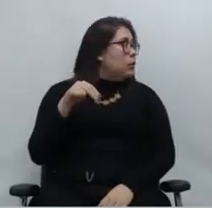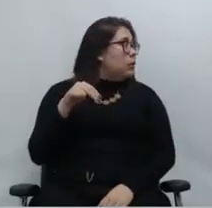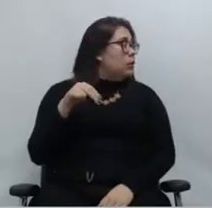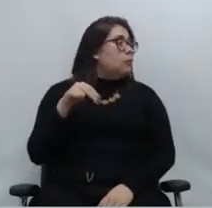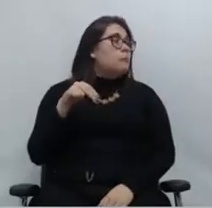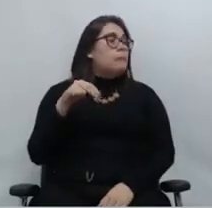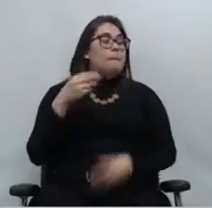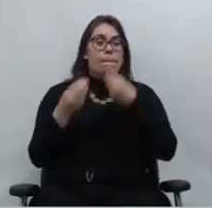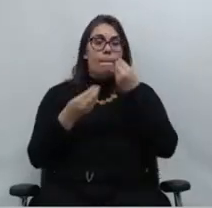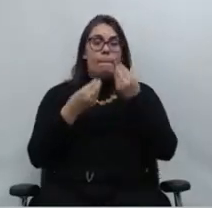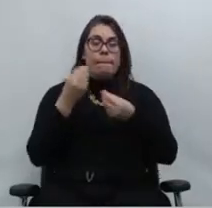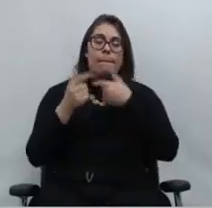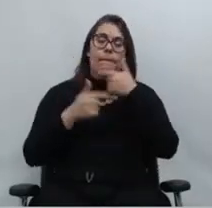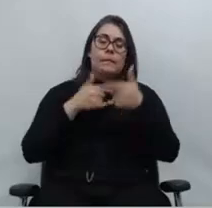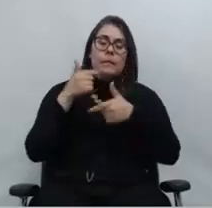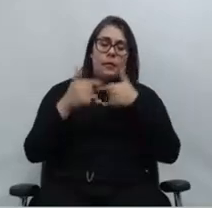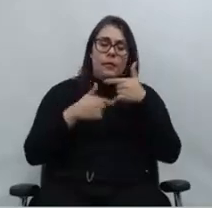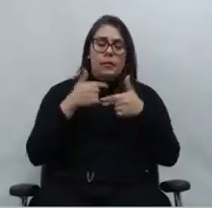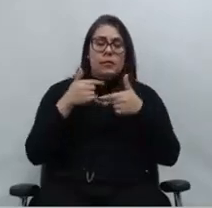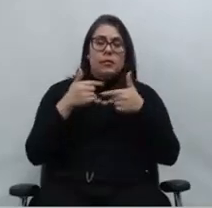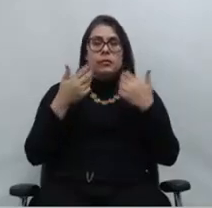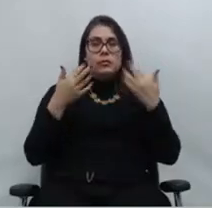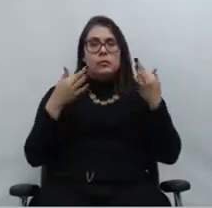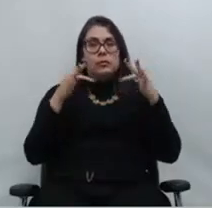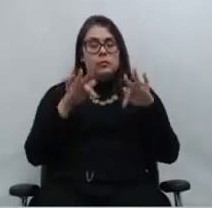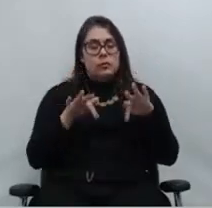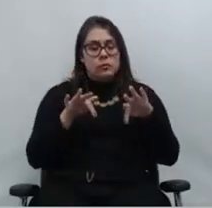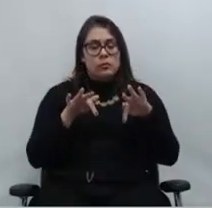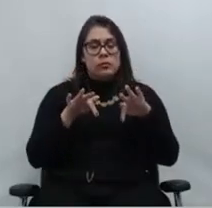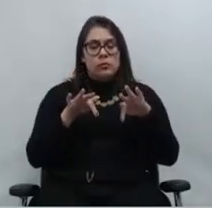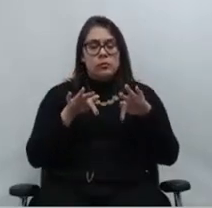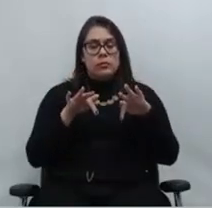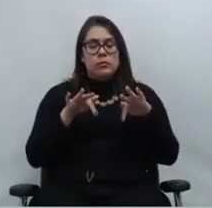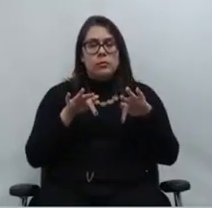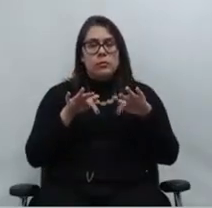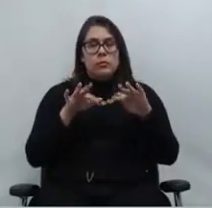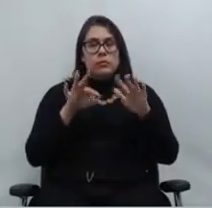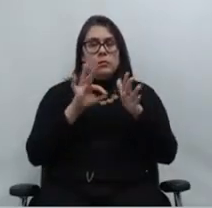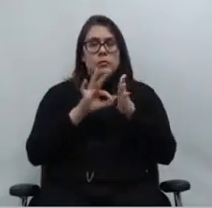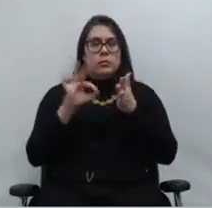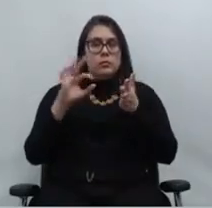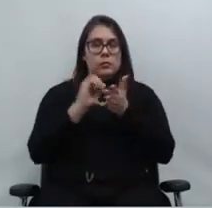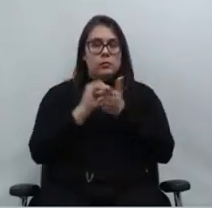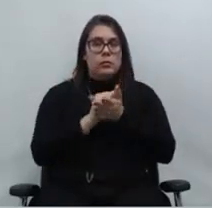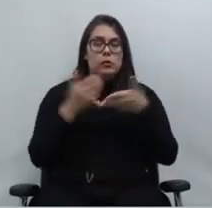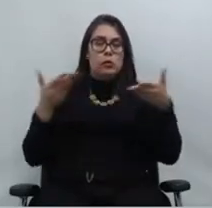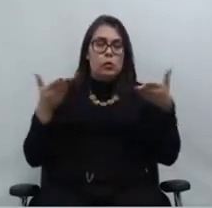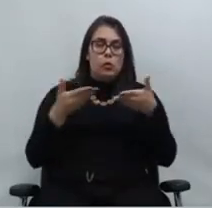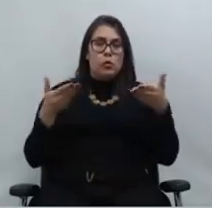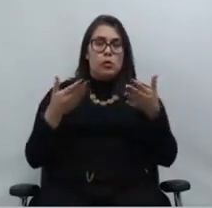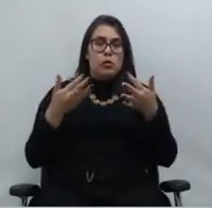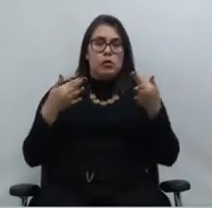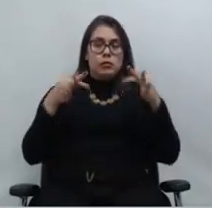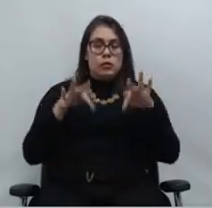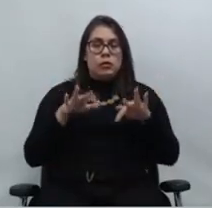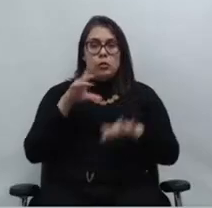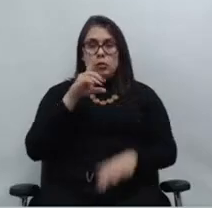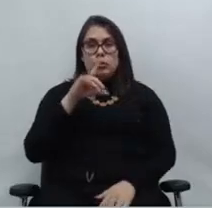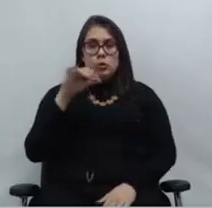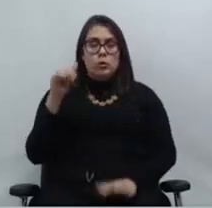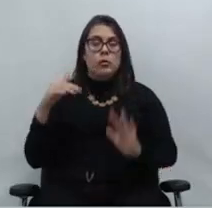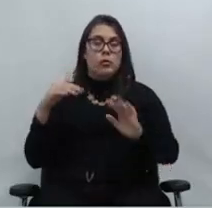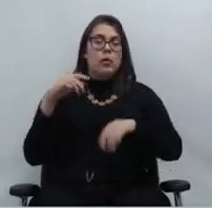sobre a dinâmica dos trabalhos. Nós finalizaremos as inscrições para os núcleos especializados hoje, no final do dia,